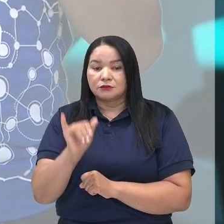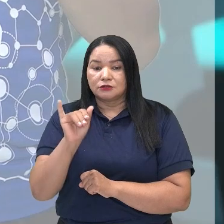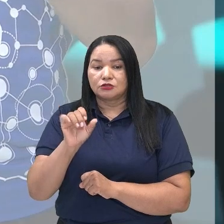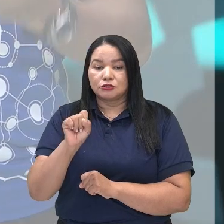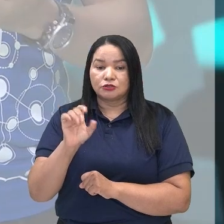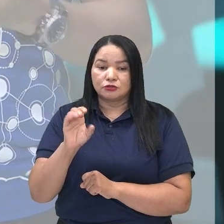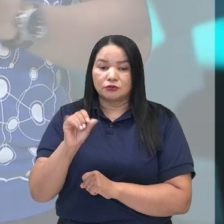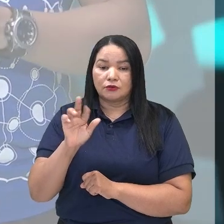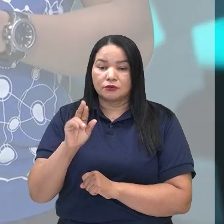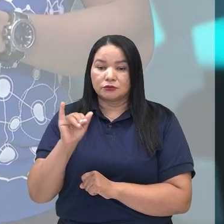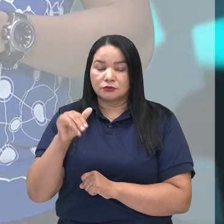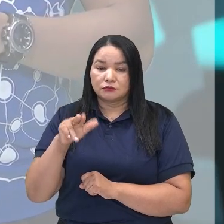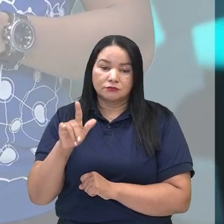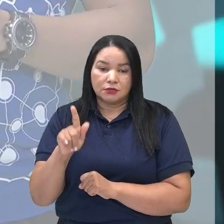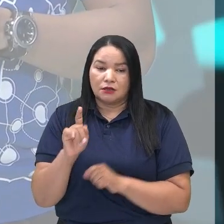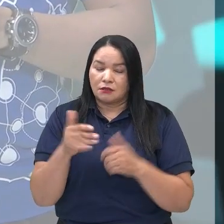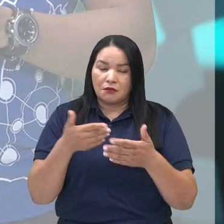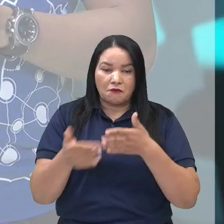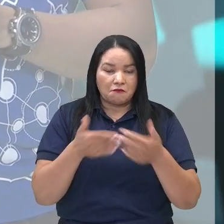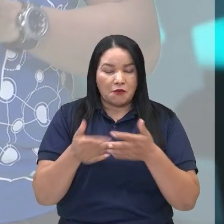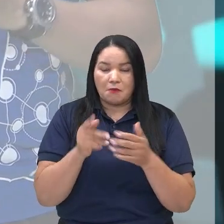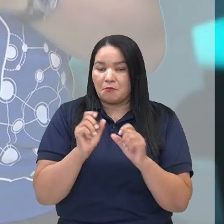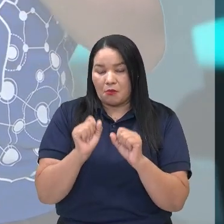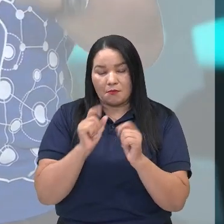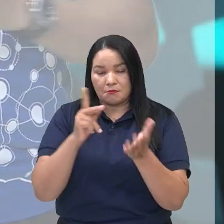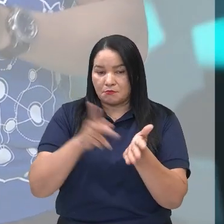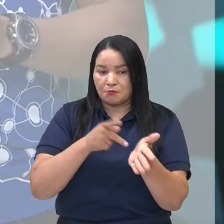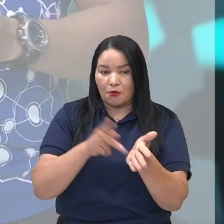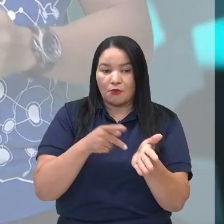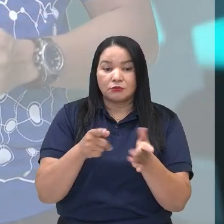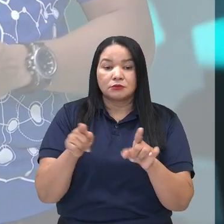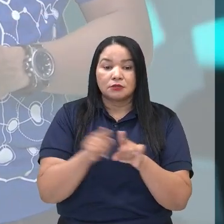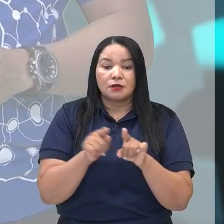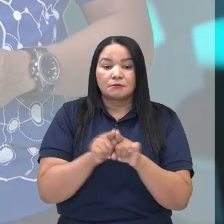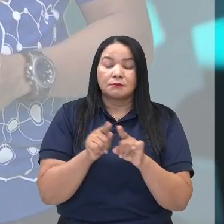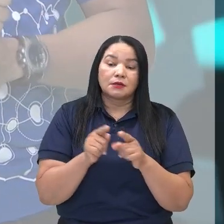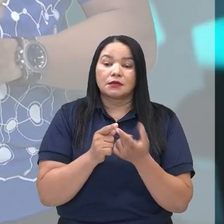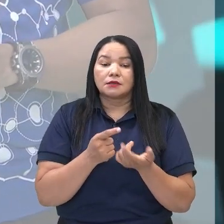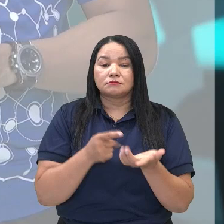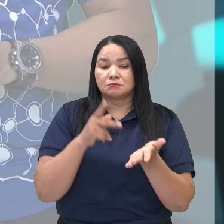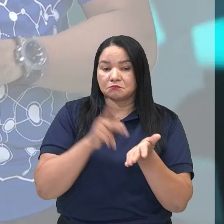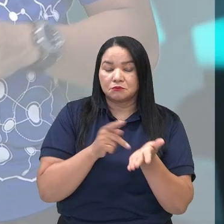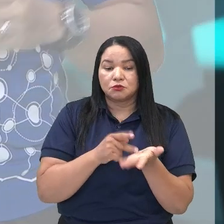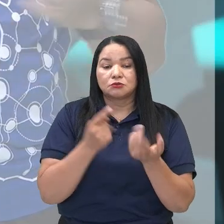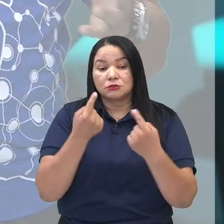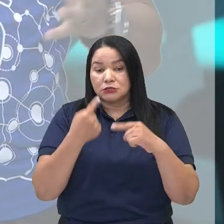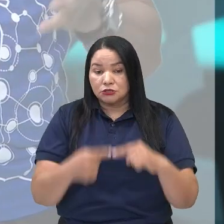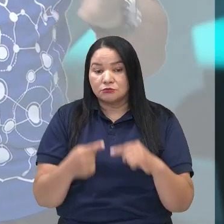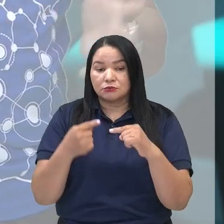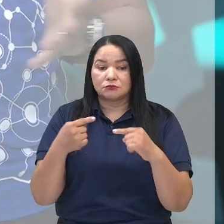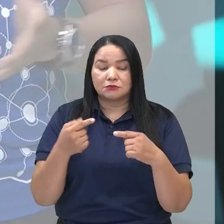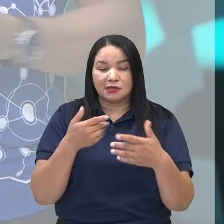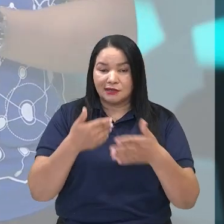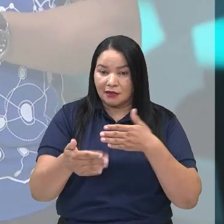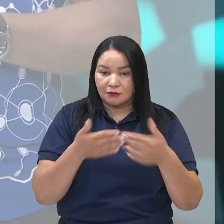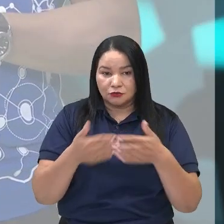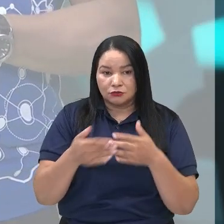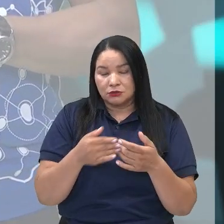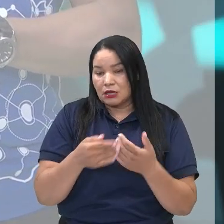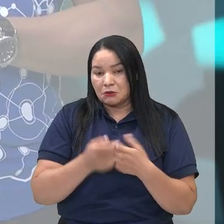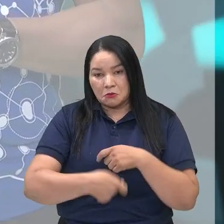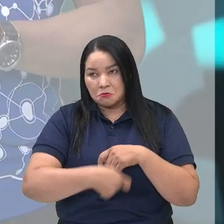pode marcar os pontos a cada ponto disputado, independentemente de quem está servindo ou